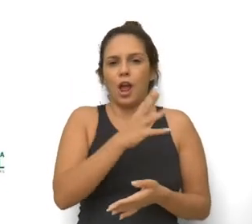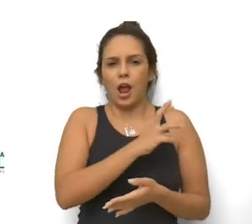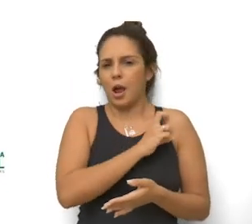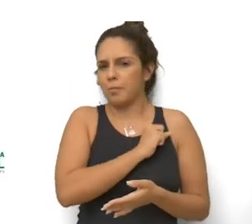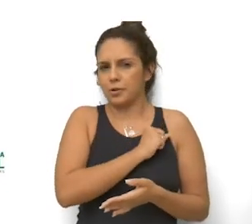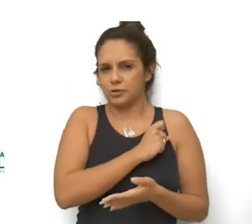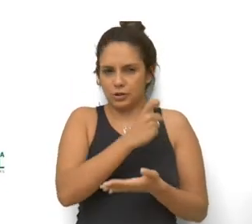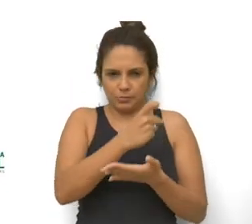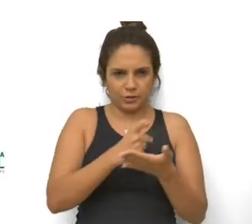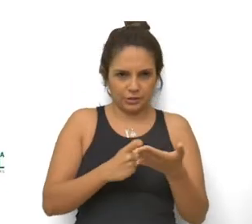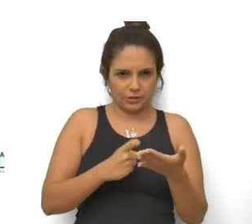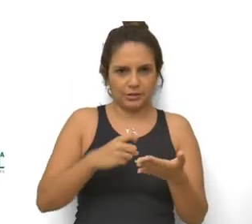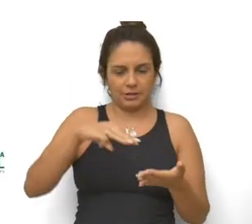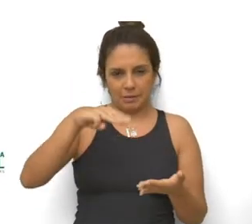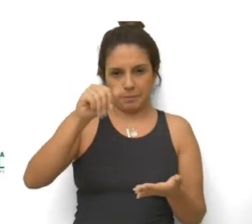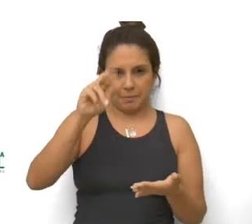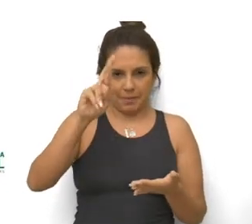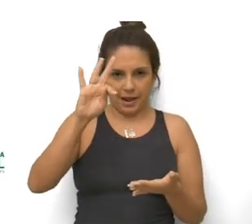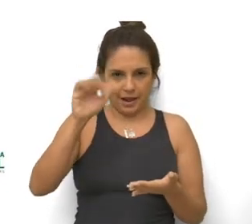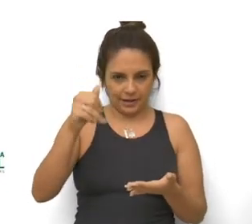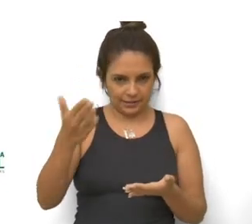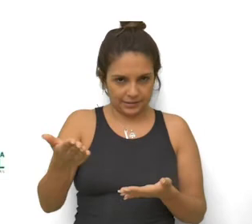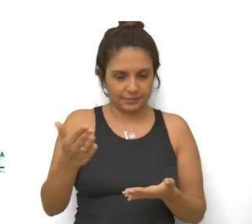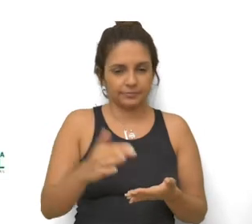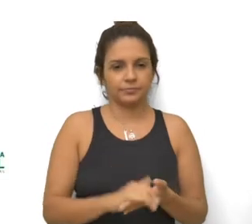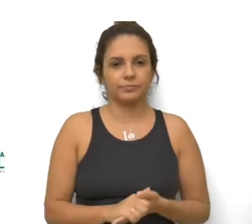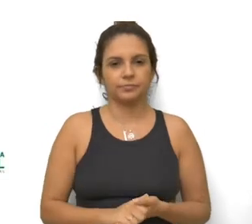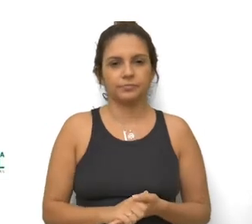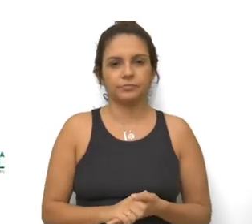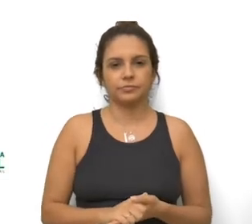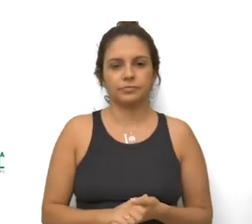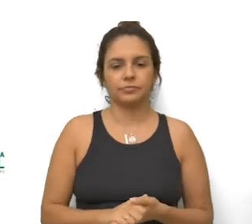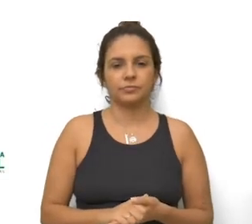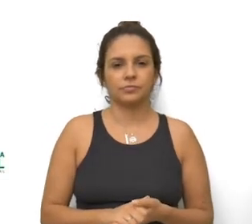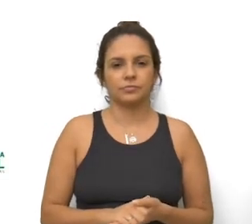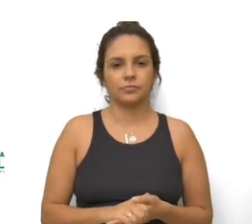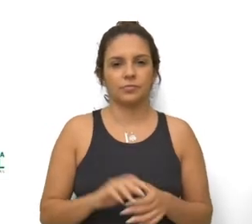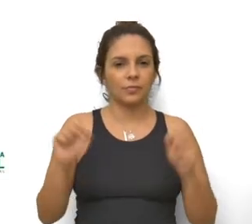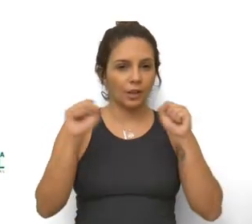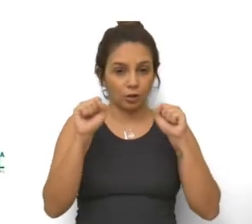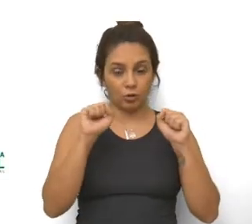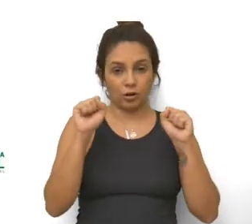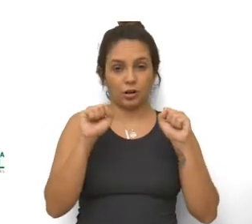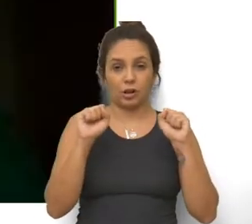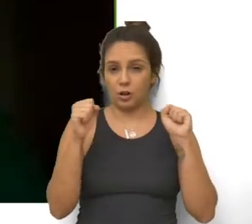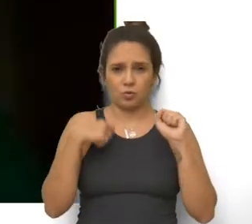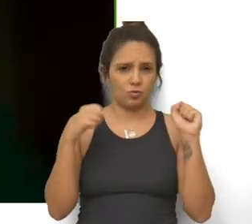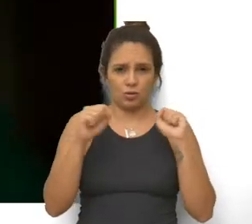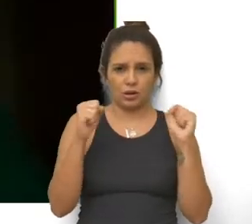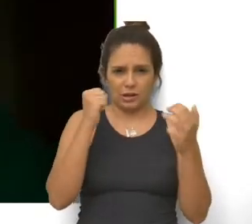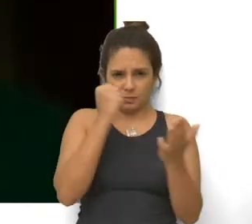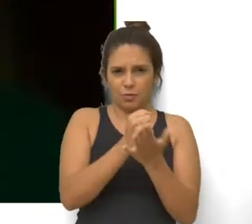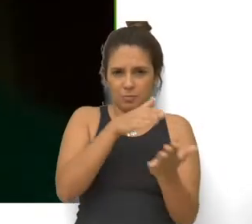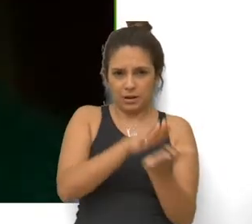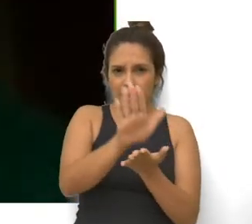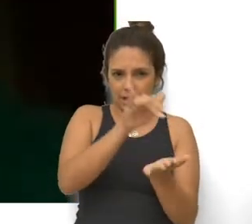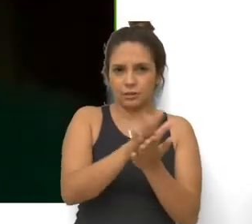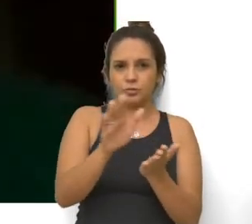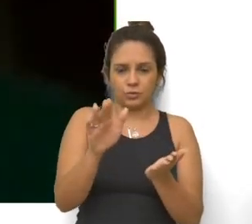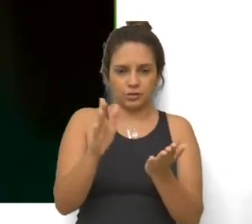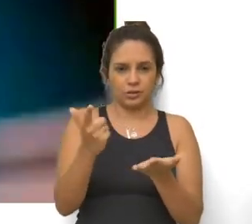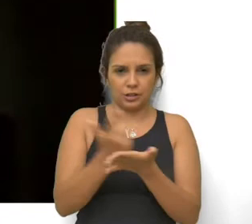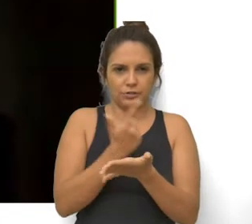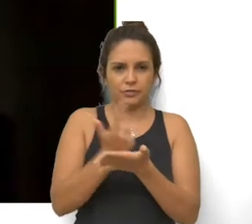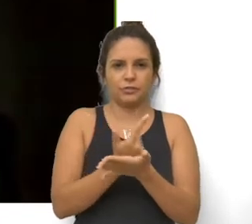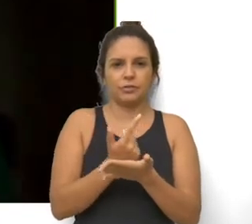percebe-se quadros nas paredes. E adorei ter publicado o livro. Era uma edição bem pequenininha, vou